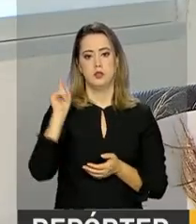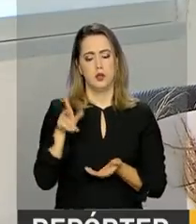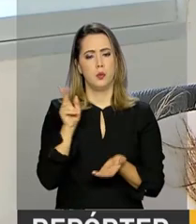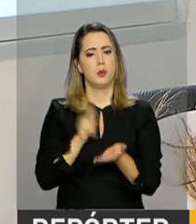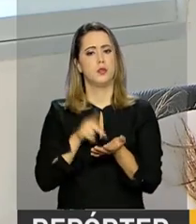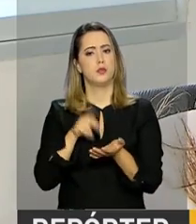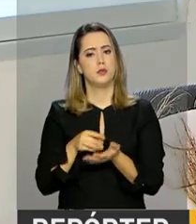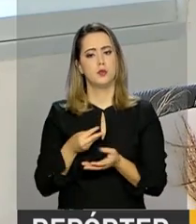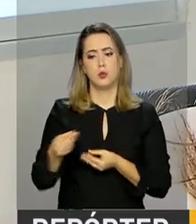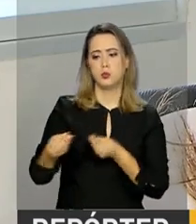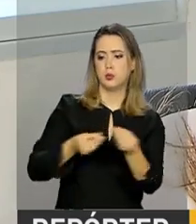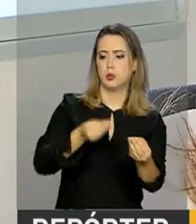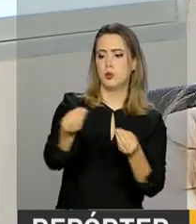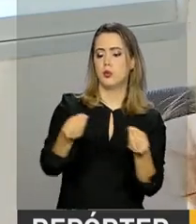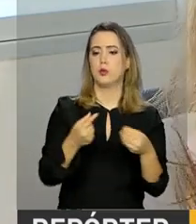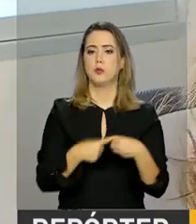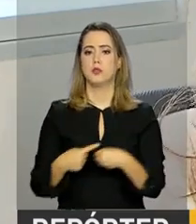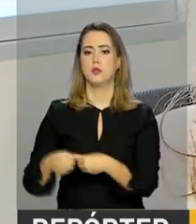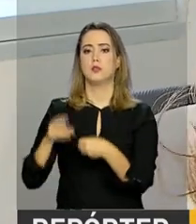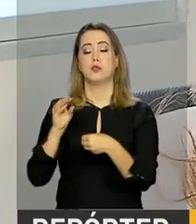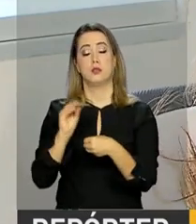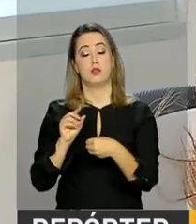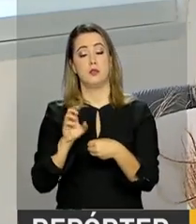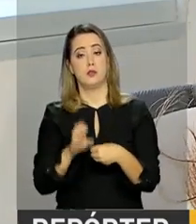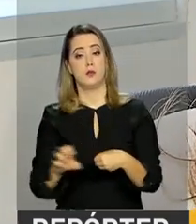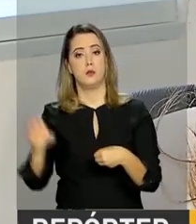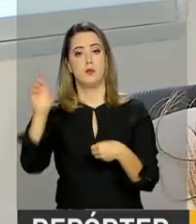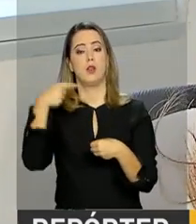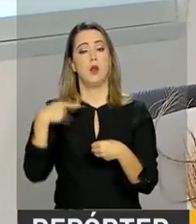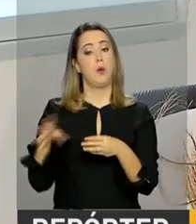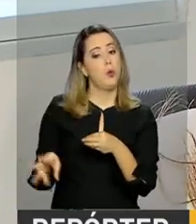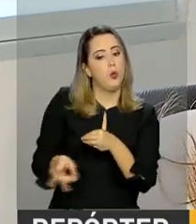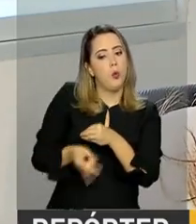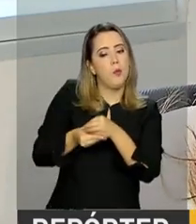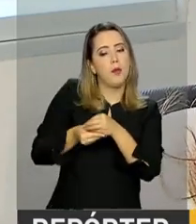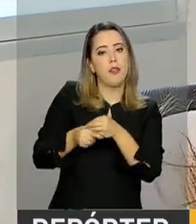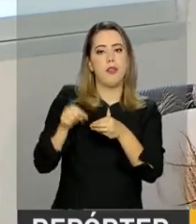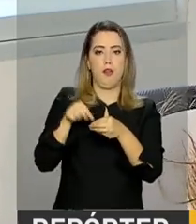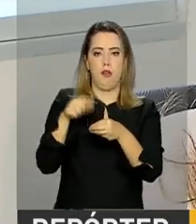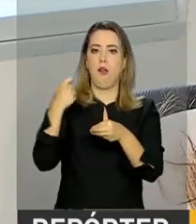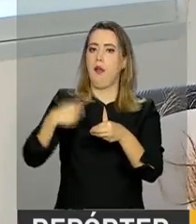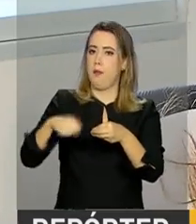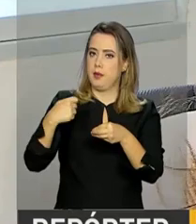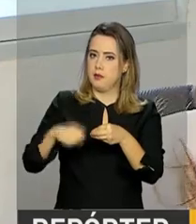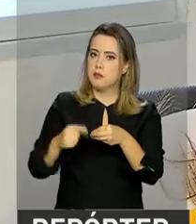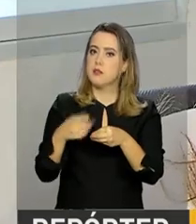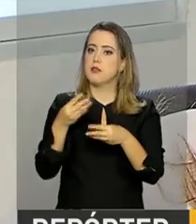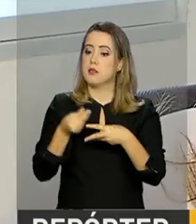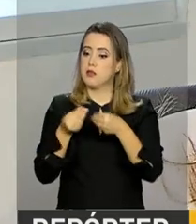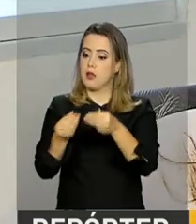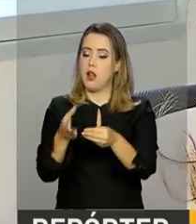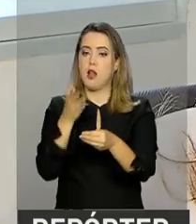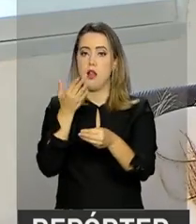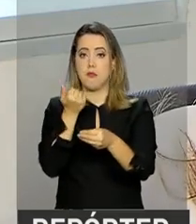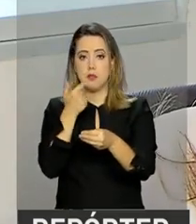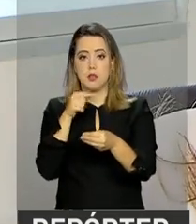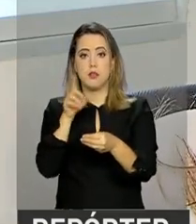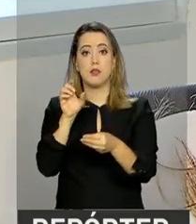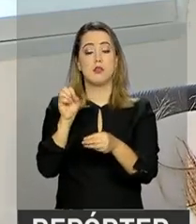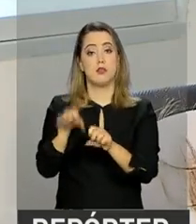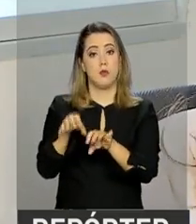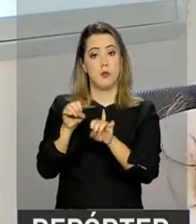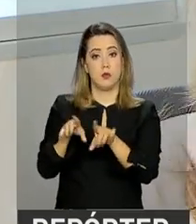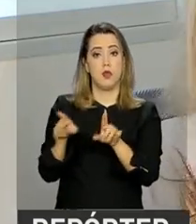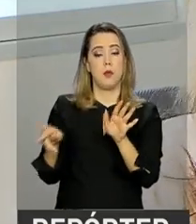encaminhados aos estados e municípios de maneira complementar, conforme está previsto na nossa Constituição. Então, essa competência de fornecer alimentação escolar, ela